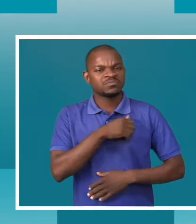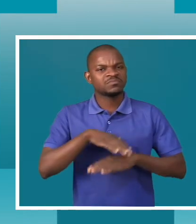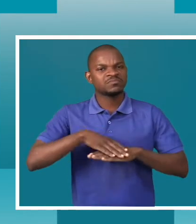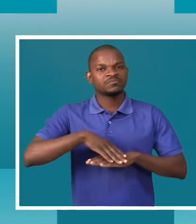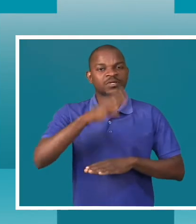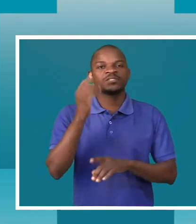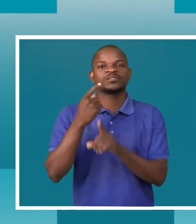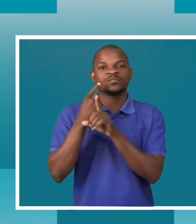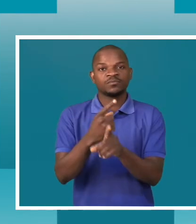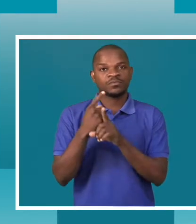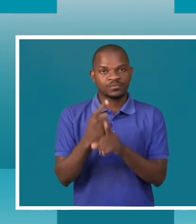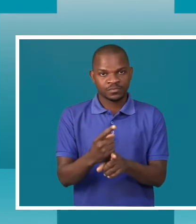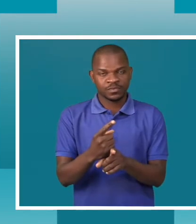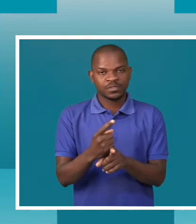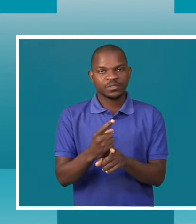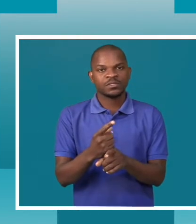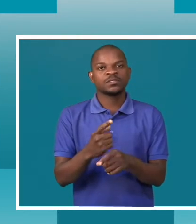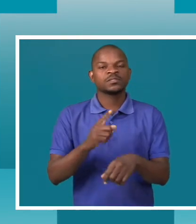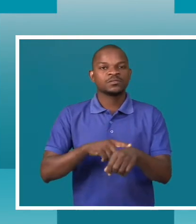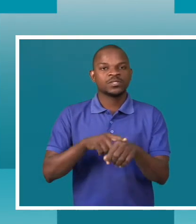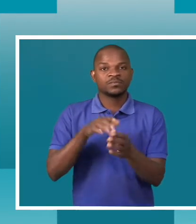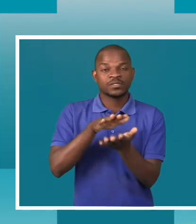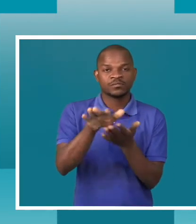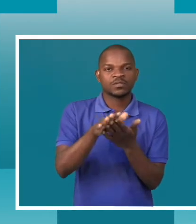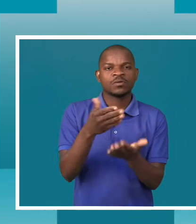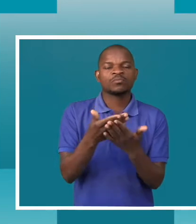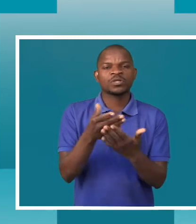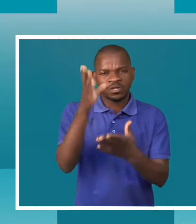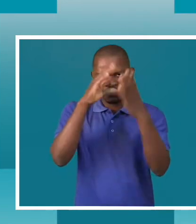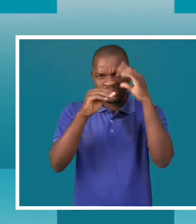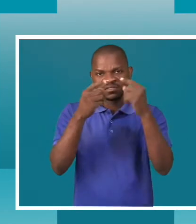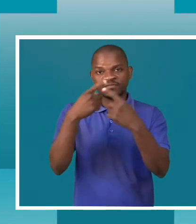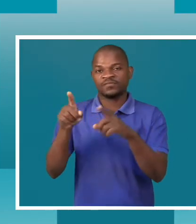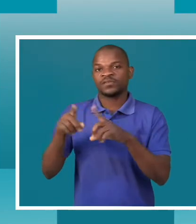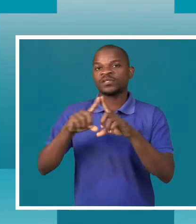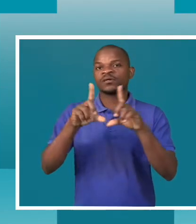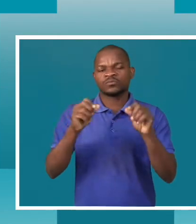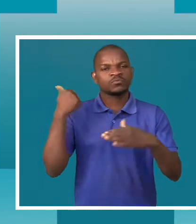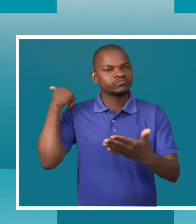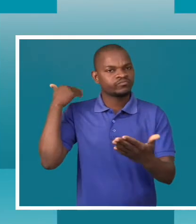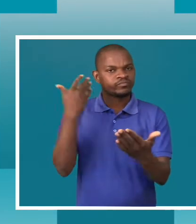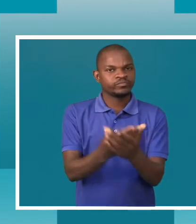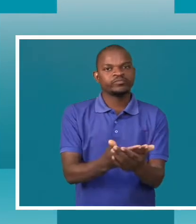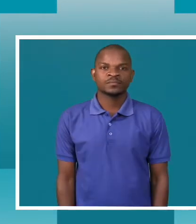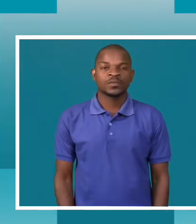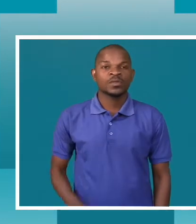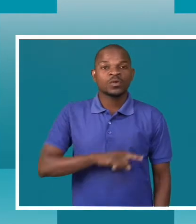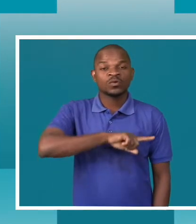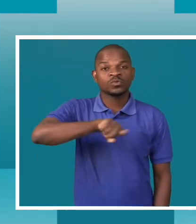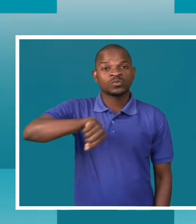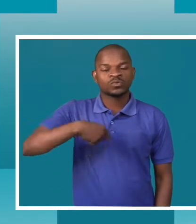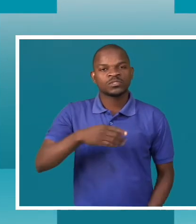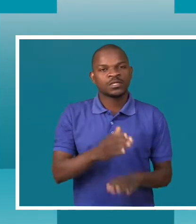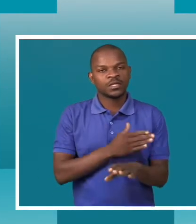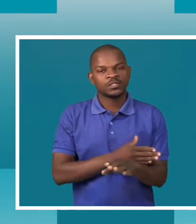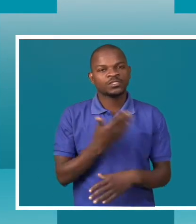participar dessa atividade. Aprendi muito com ele e tenho aprendido sempre. Nós tínhamos